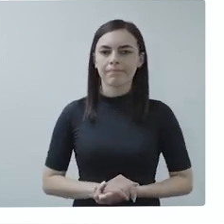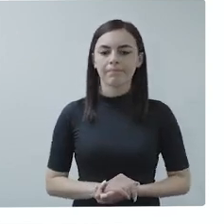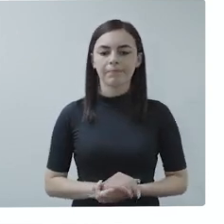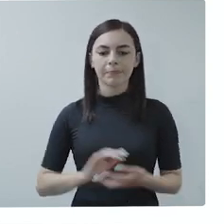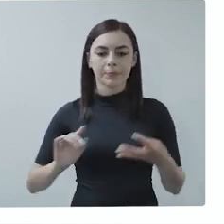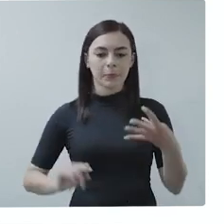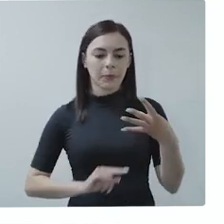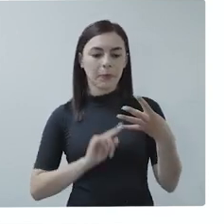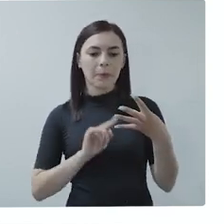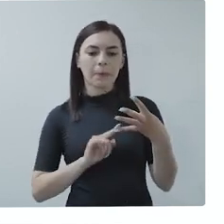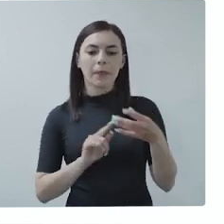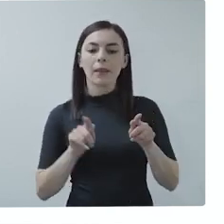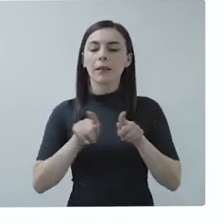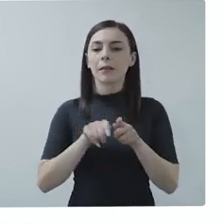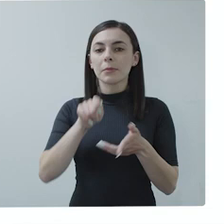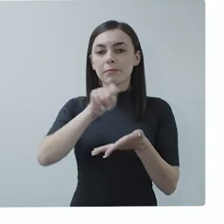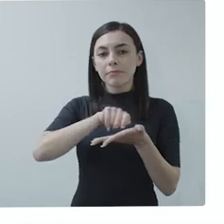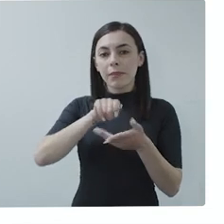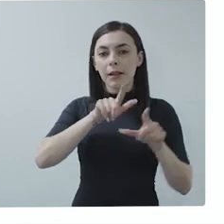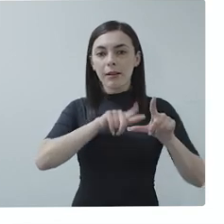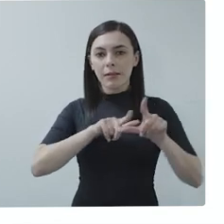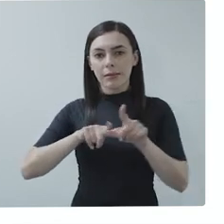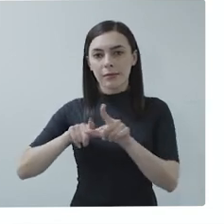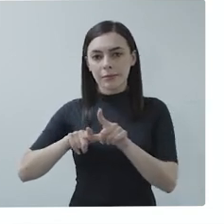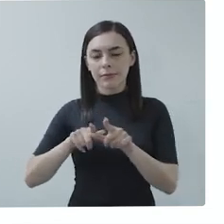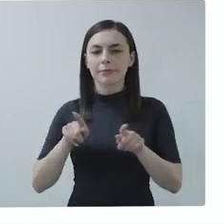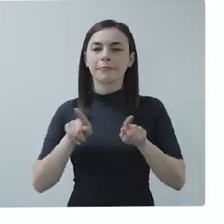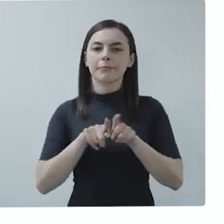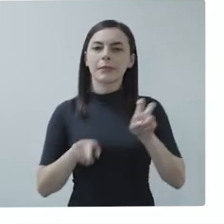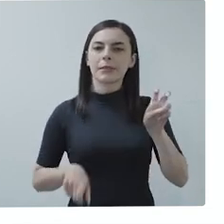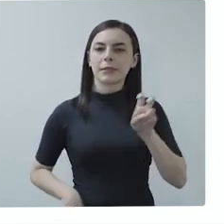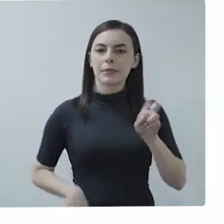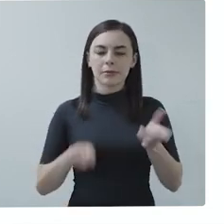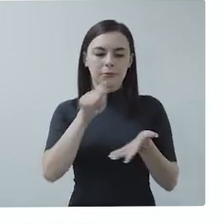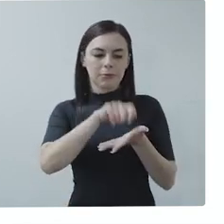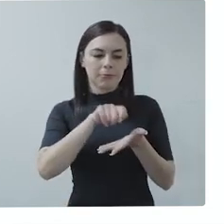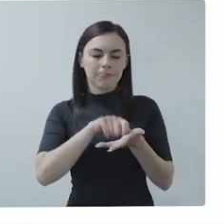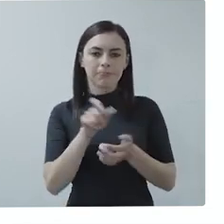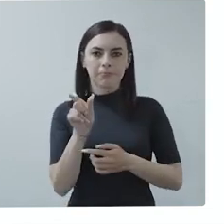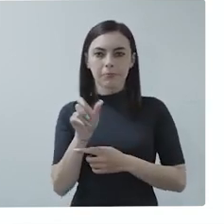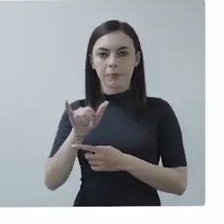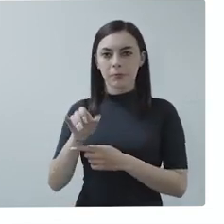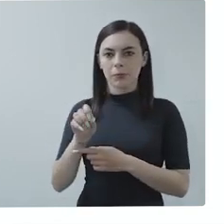Fizemos o traçado das letras, fizemos o registro da palavra jogo,